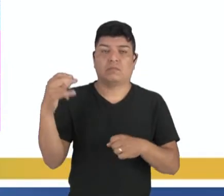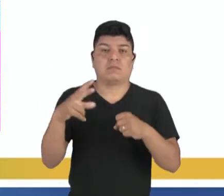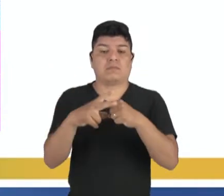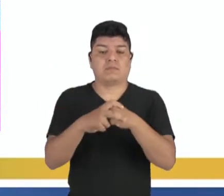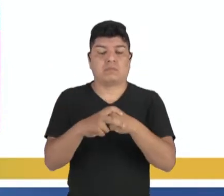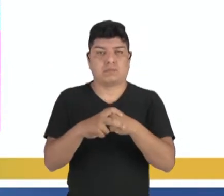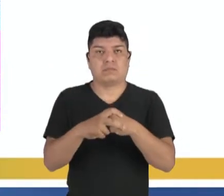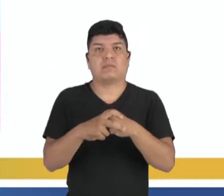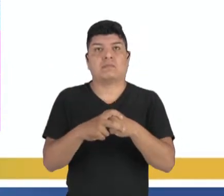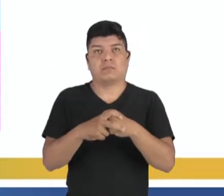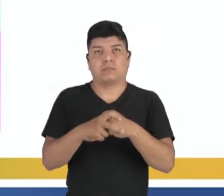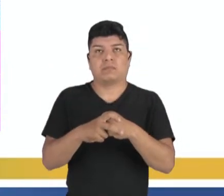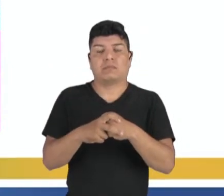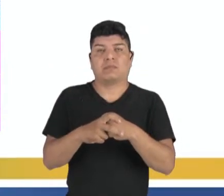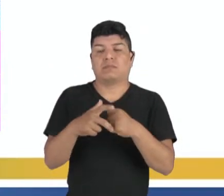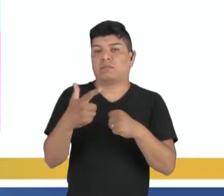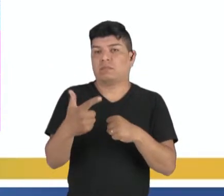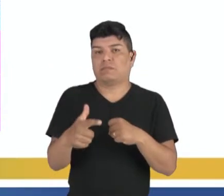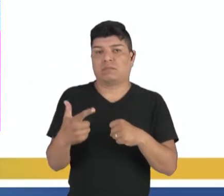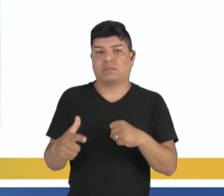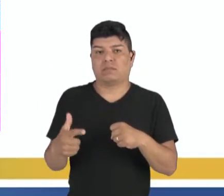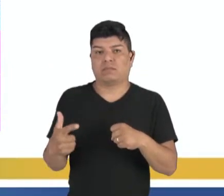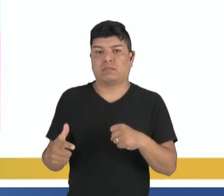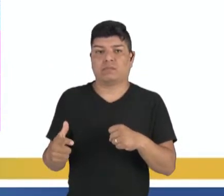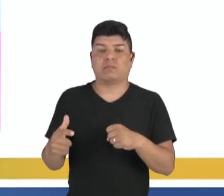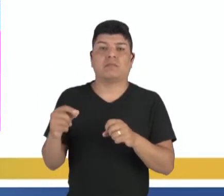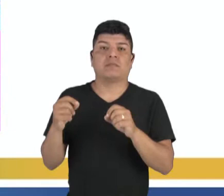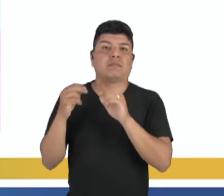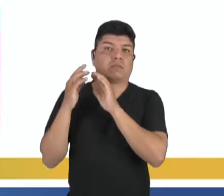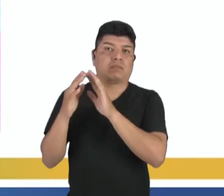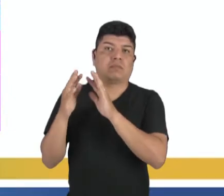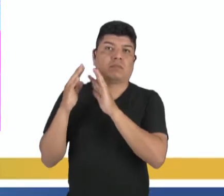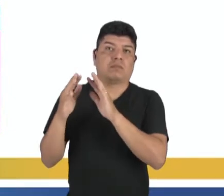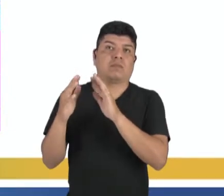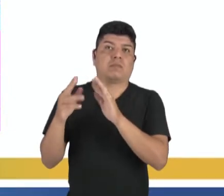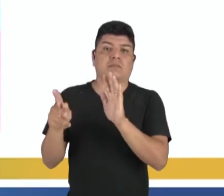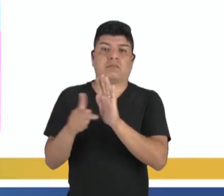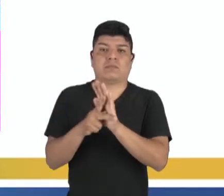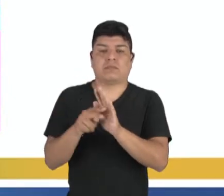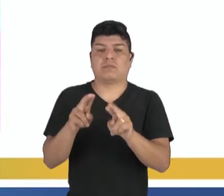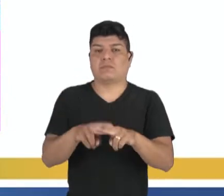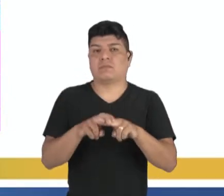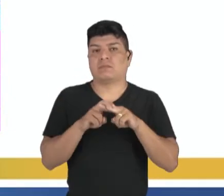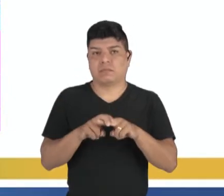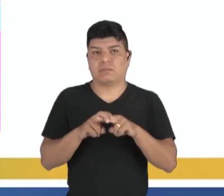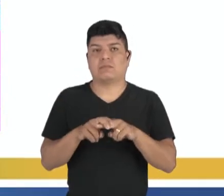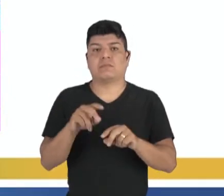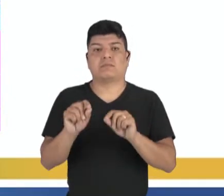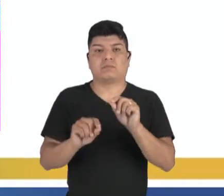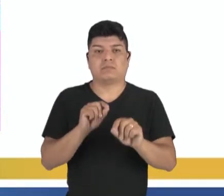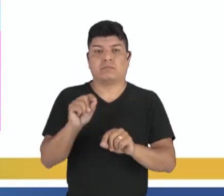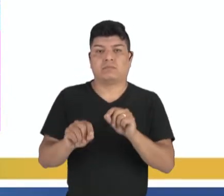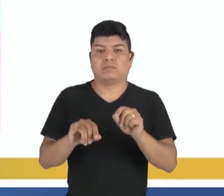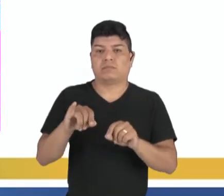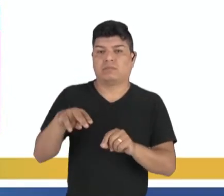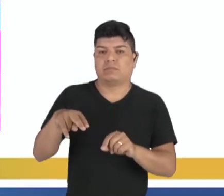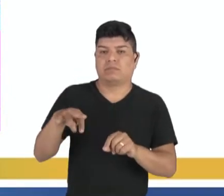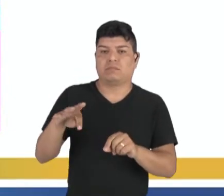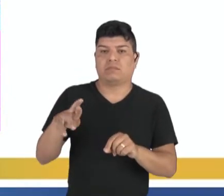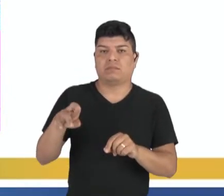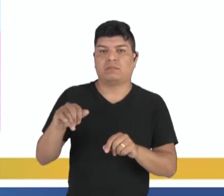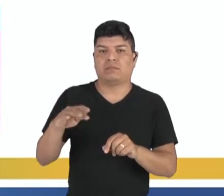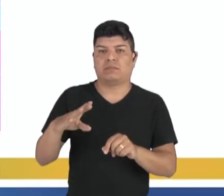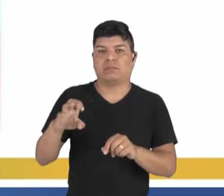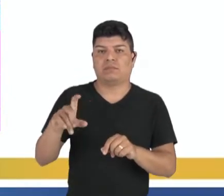vírus? Os vírus, eles não têm um metabolismo próprio, por isso, eles são, então, intracelular